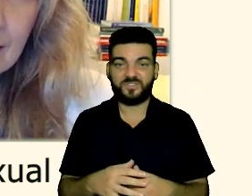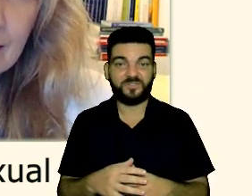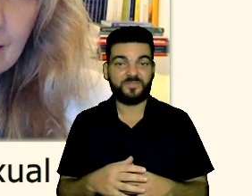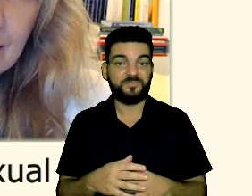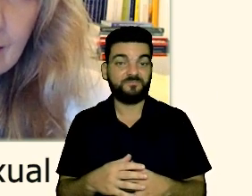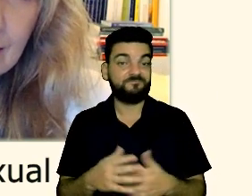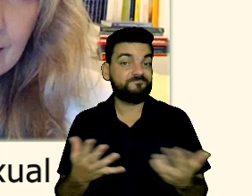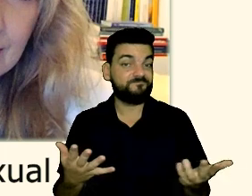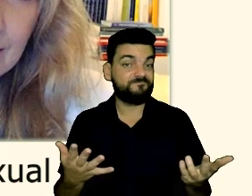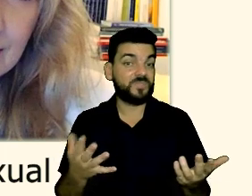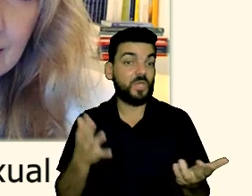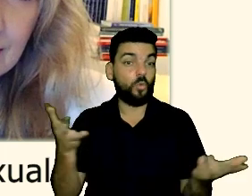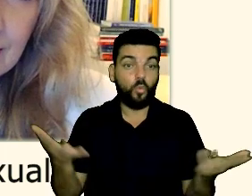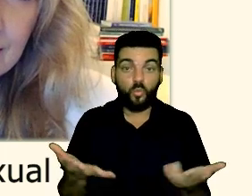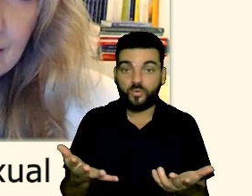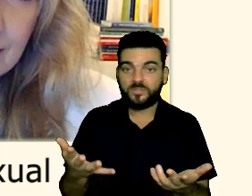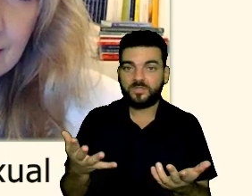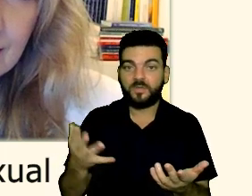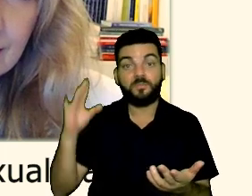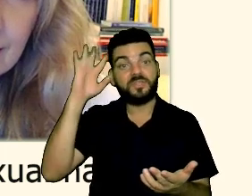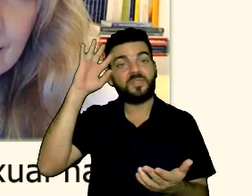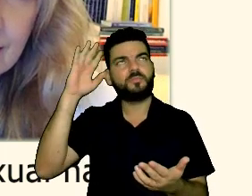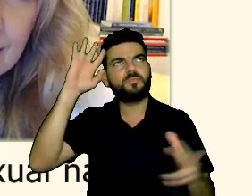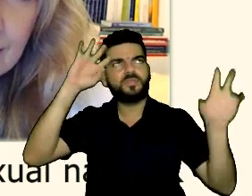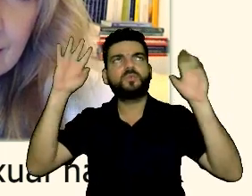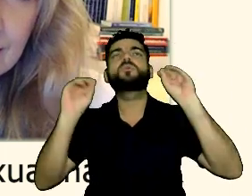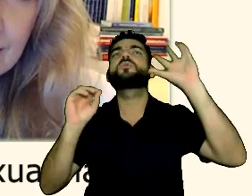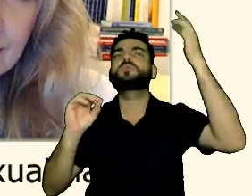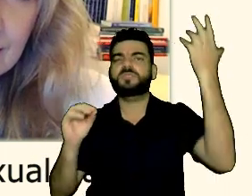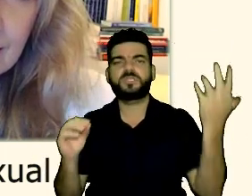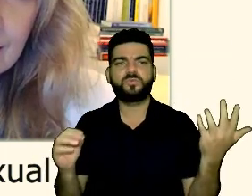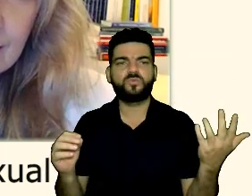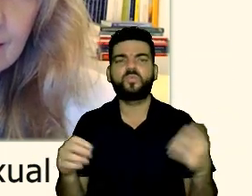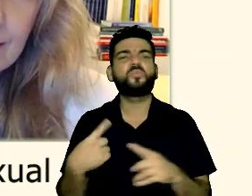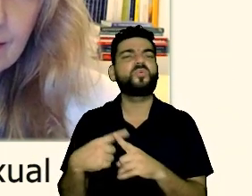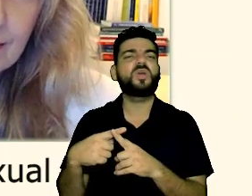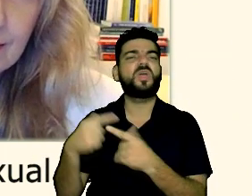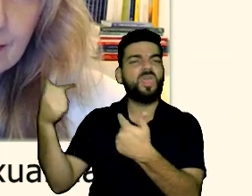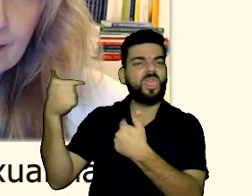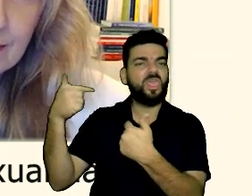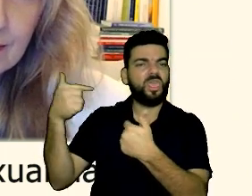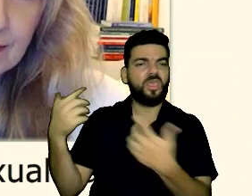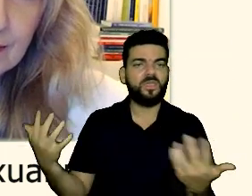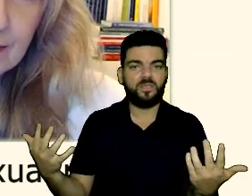vem arraigado aí de muitos anos na instituição, que a gente percebe que sim, está tendo uma